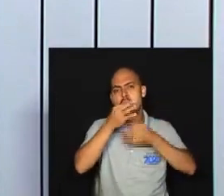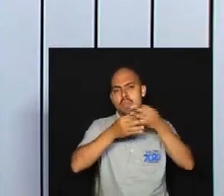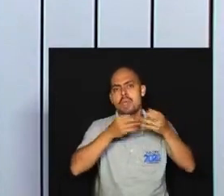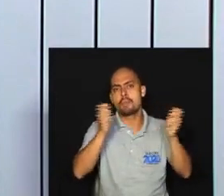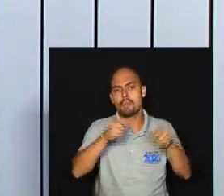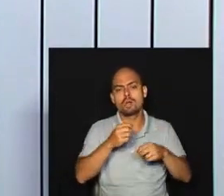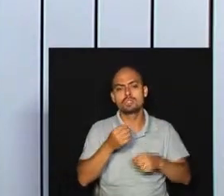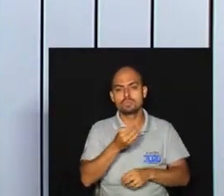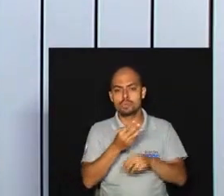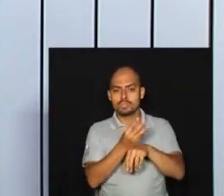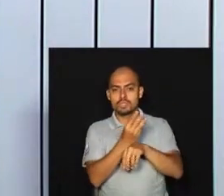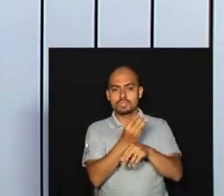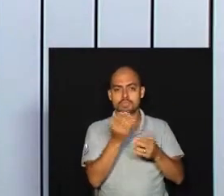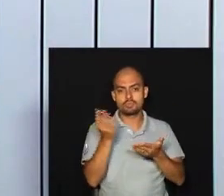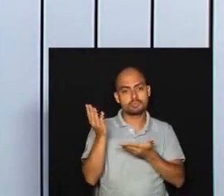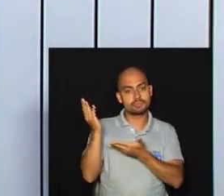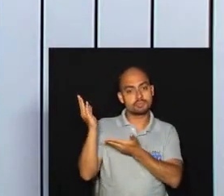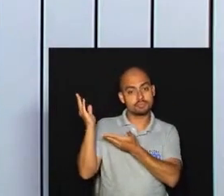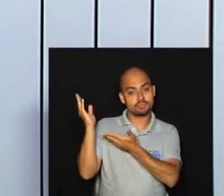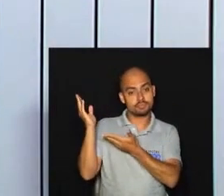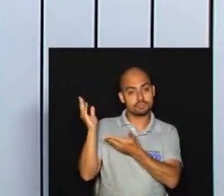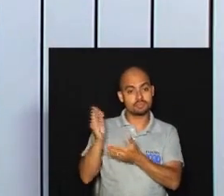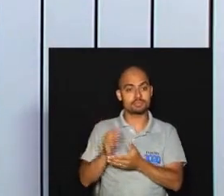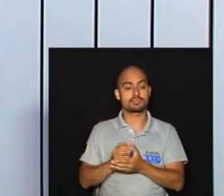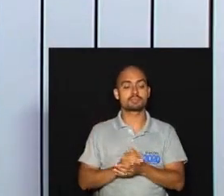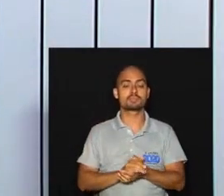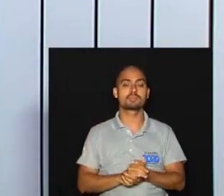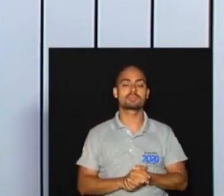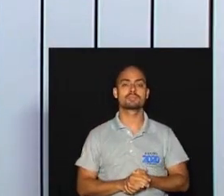WhatsApp está aqui na sua tela. 19 é o nosso DDD,